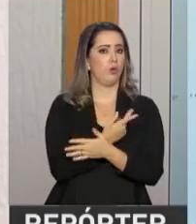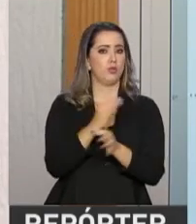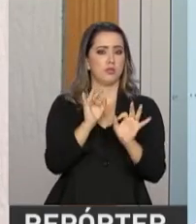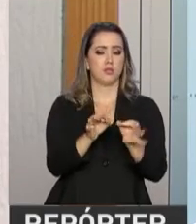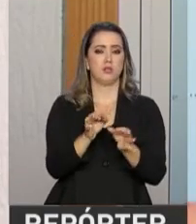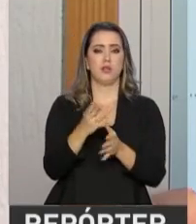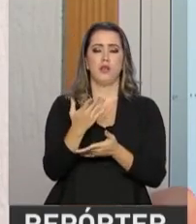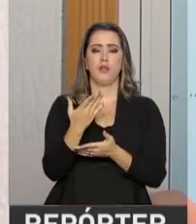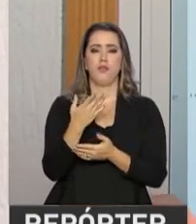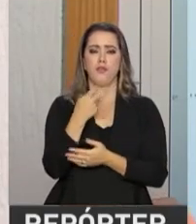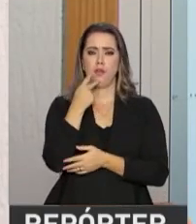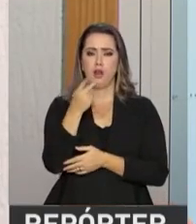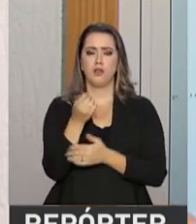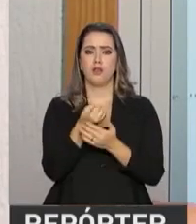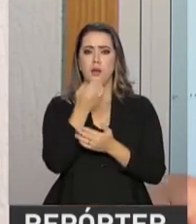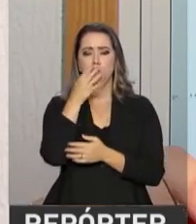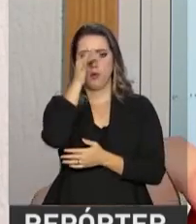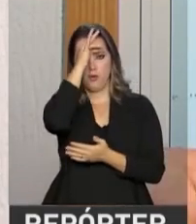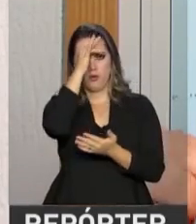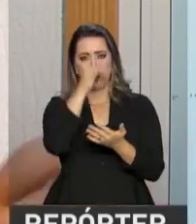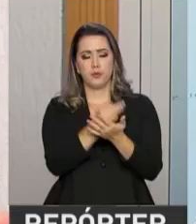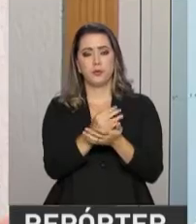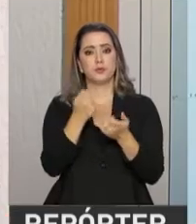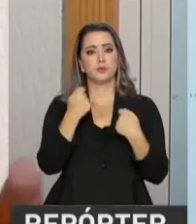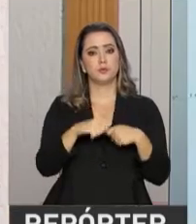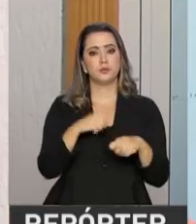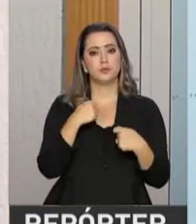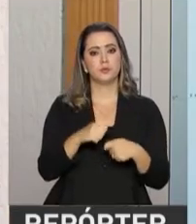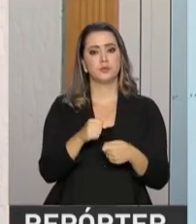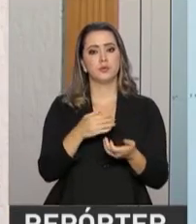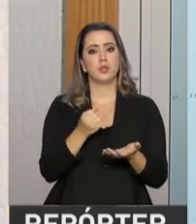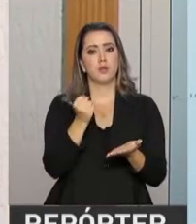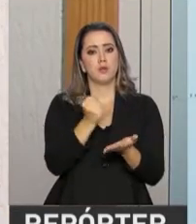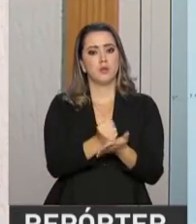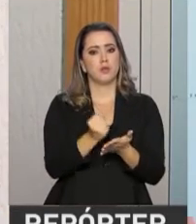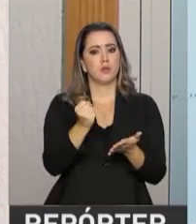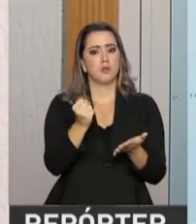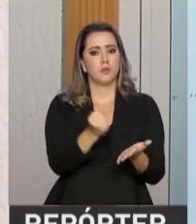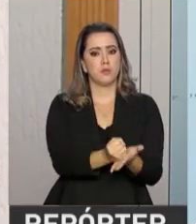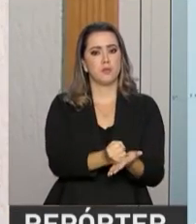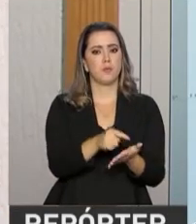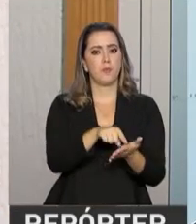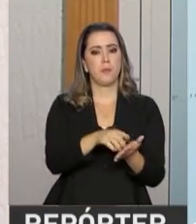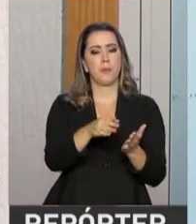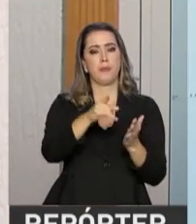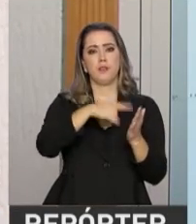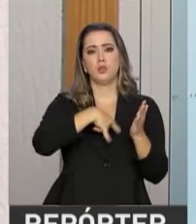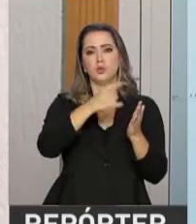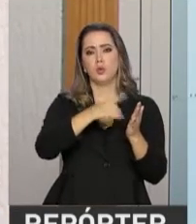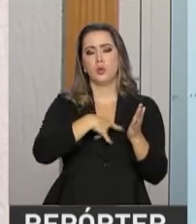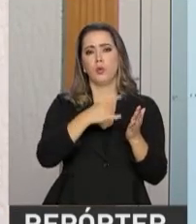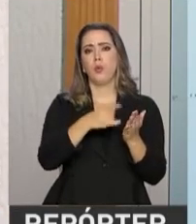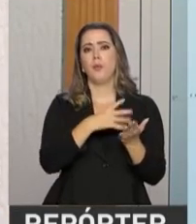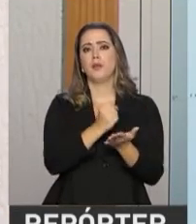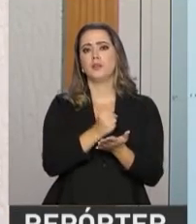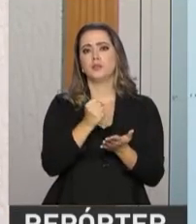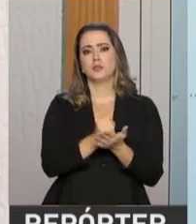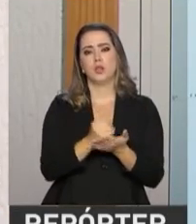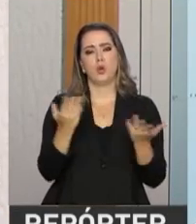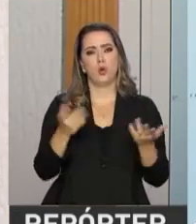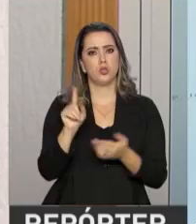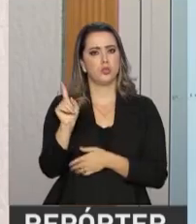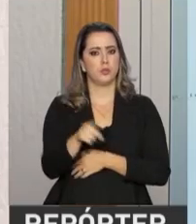boa fé quando exige dele é reconhecimento de firma entrega de documentos autenticados coisa que o decreto proíbe